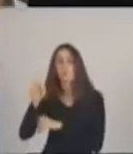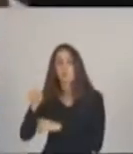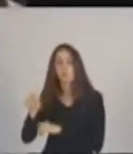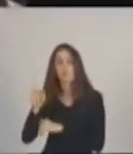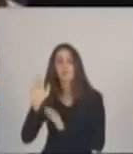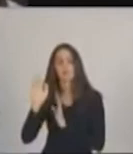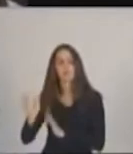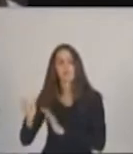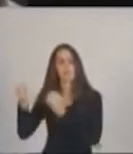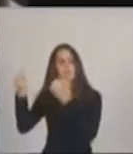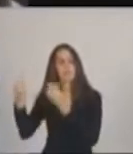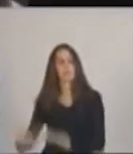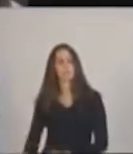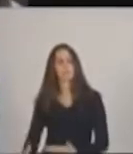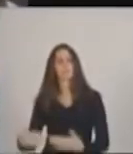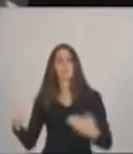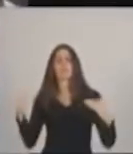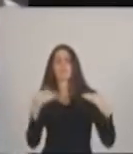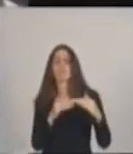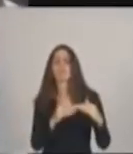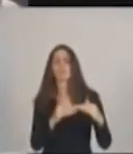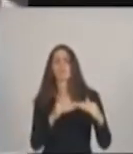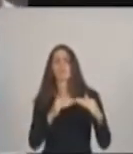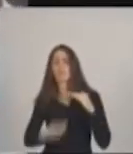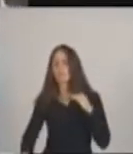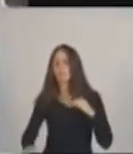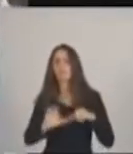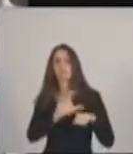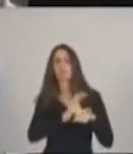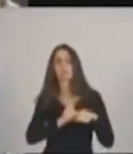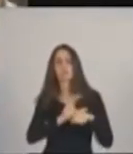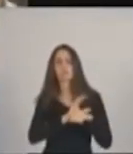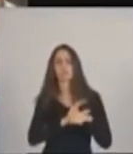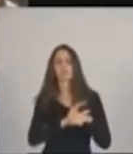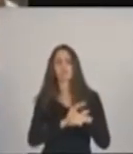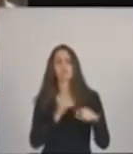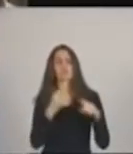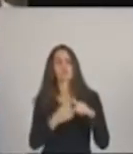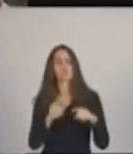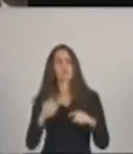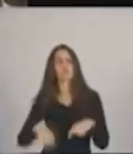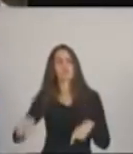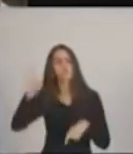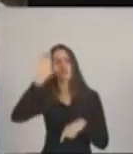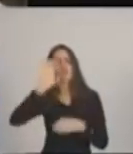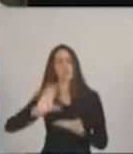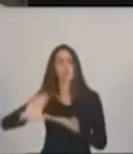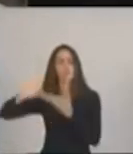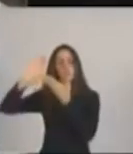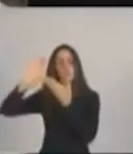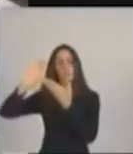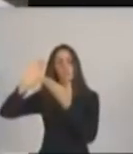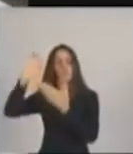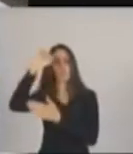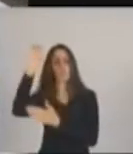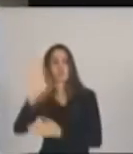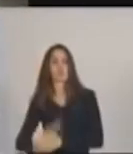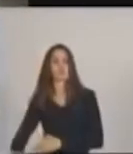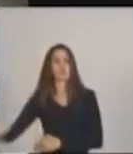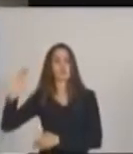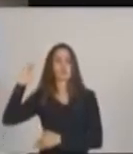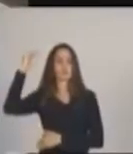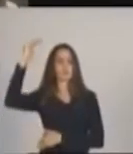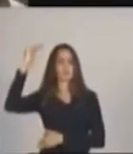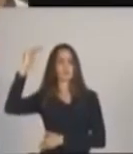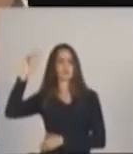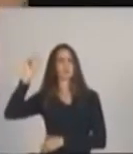veemente na inconstitucionalidade em recurso lá em cima, no Conselho Nacional de Magistratura. E a conselheira deu